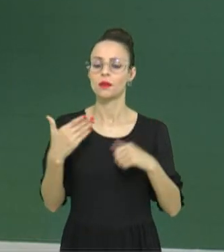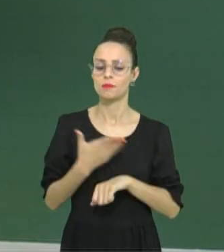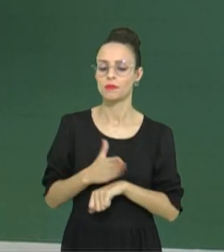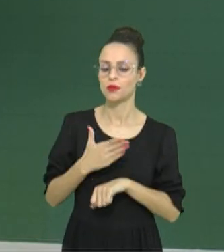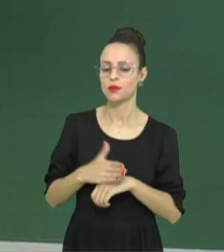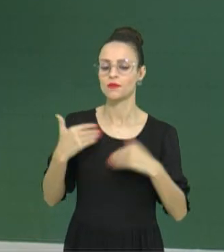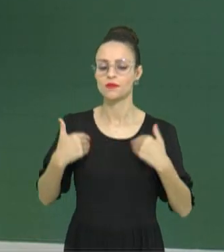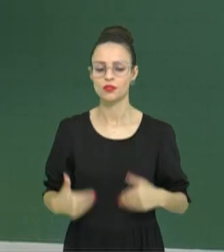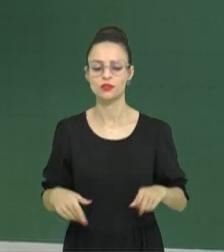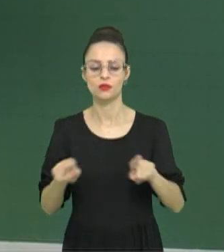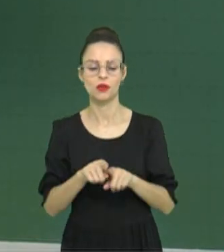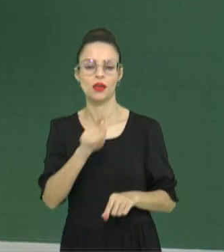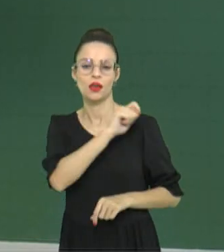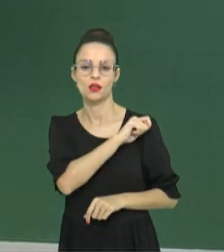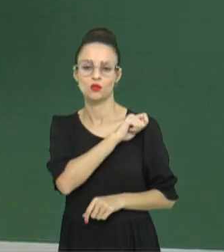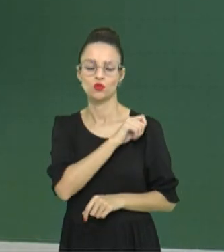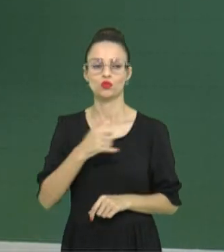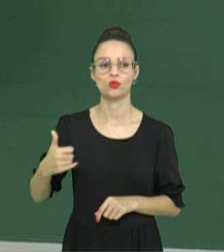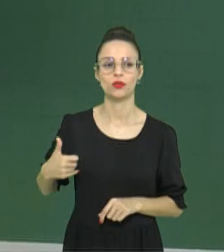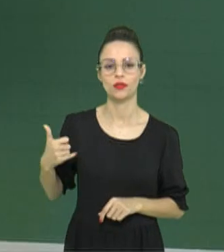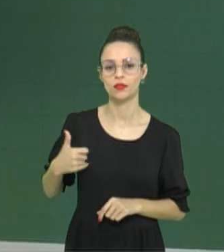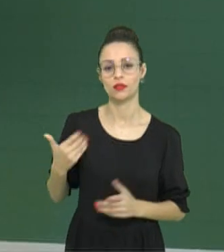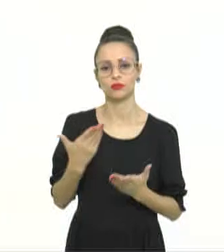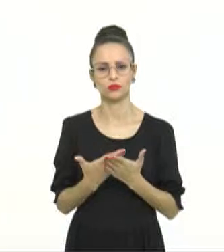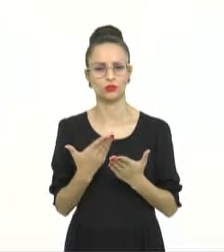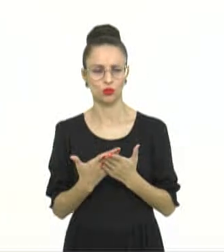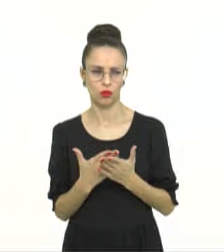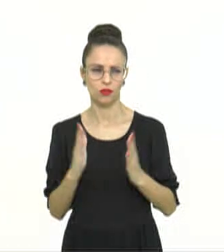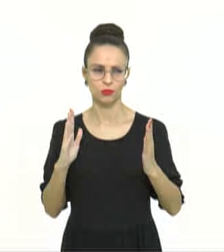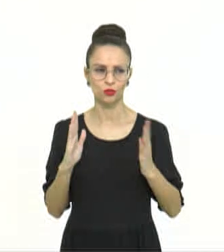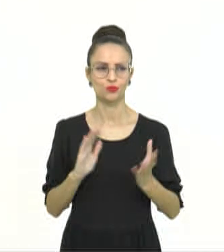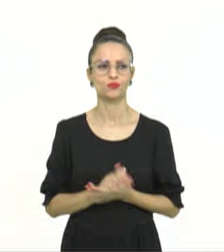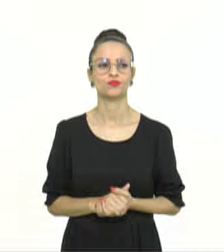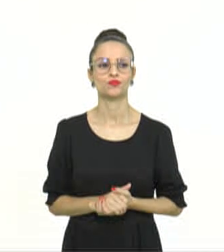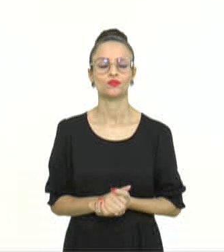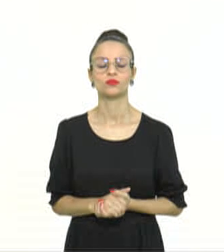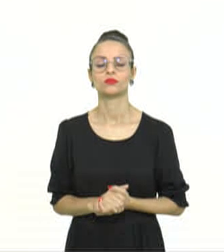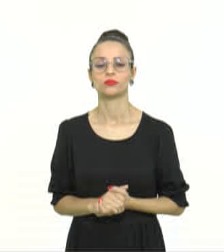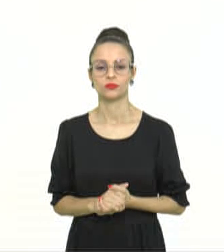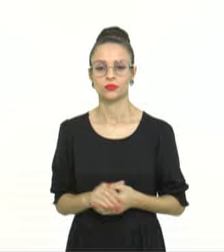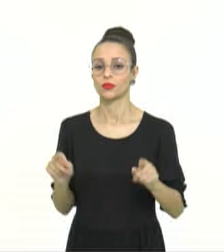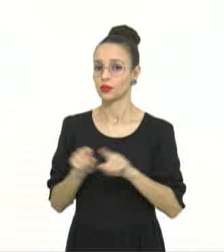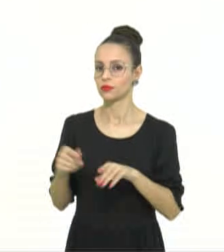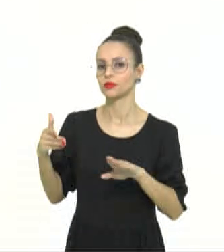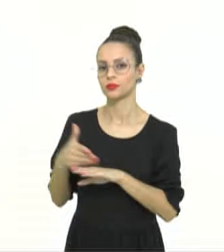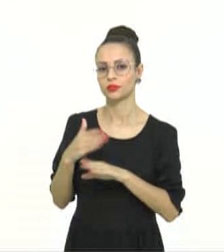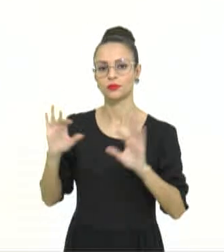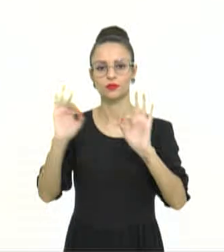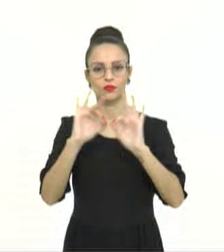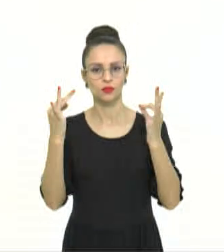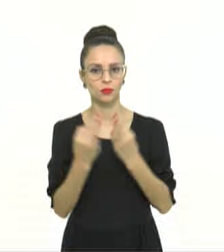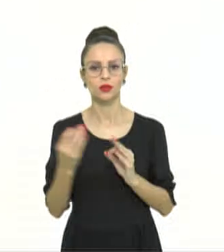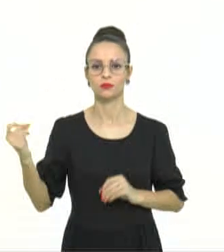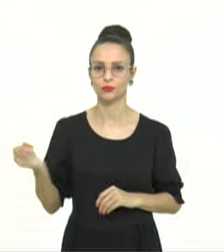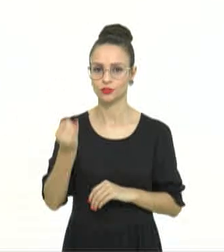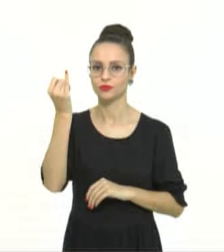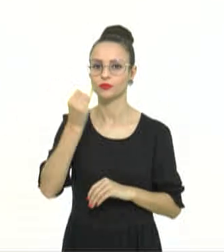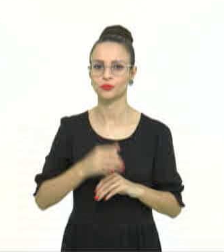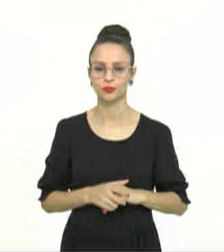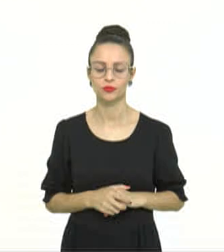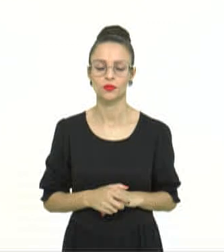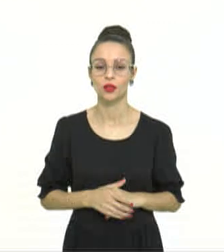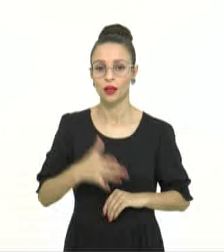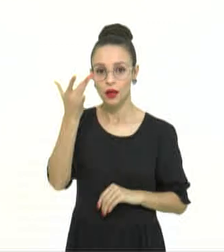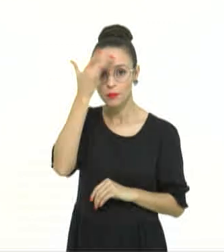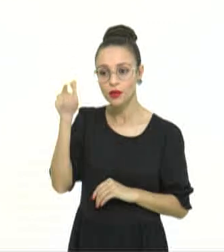física, quanto os alunos aí em idade escolar. E a participação da família também é indispensável. A